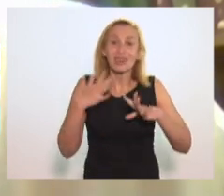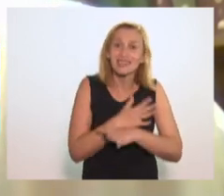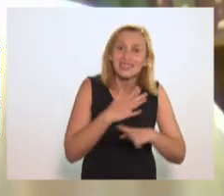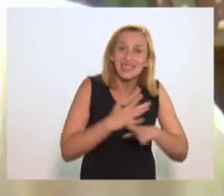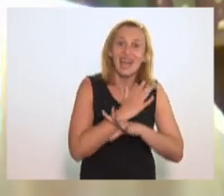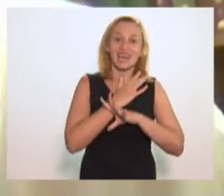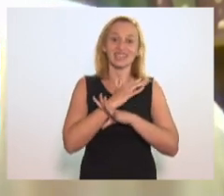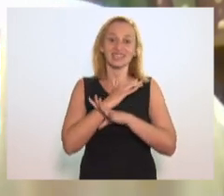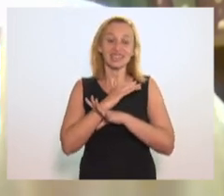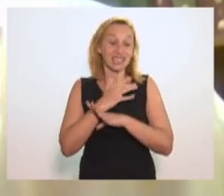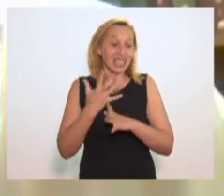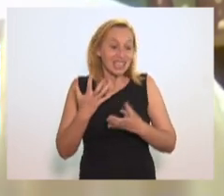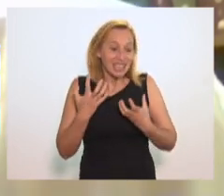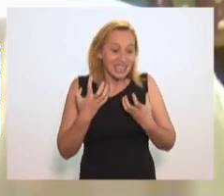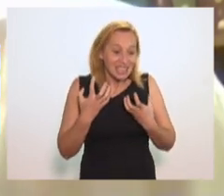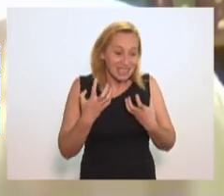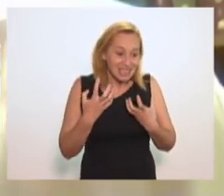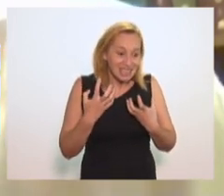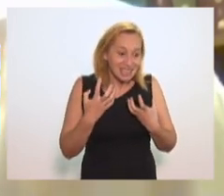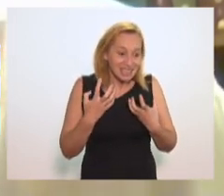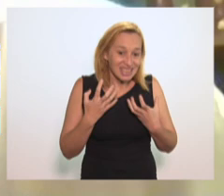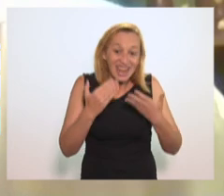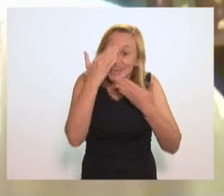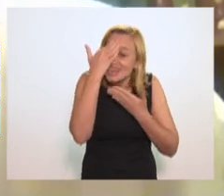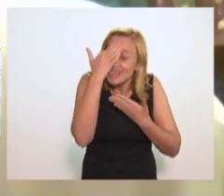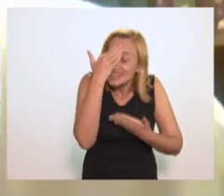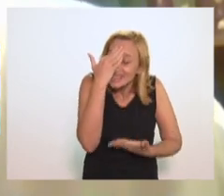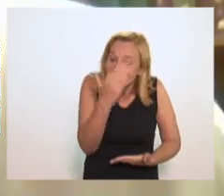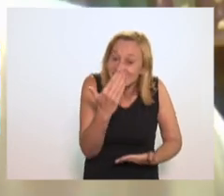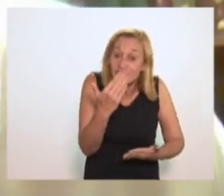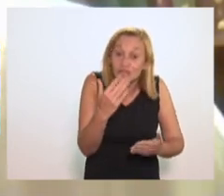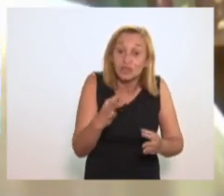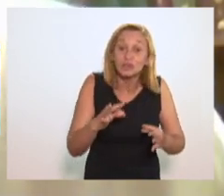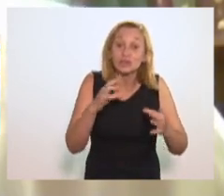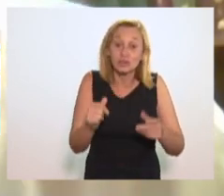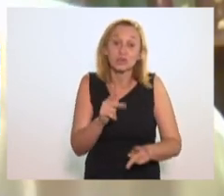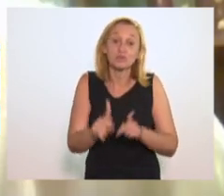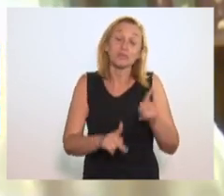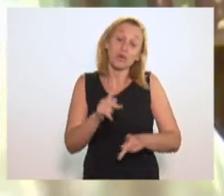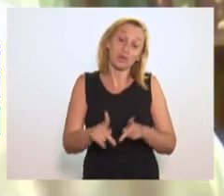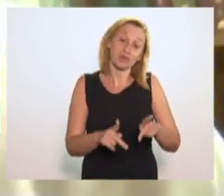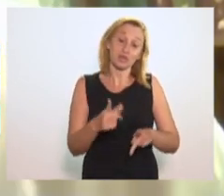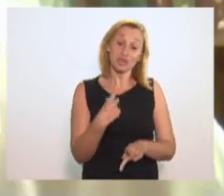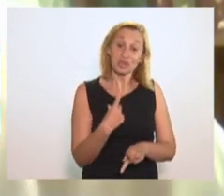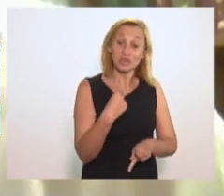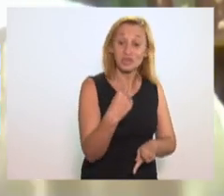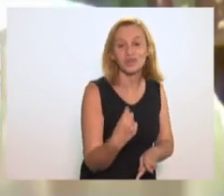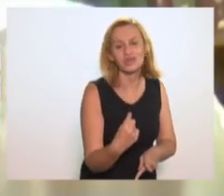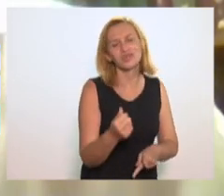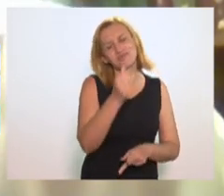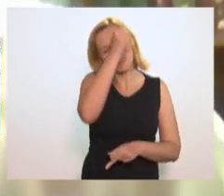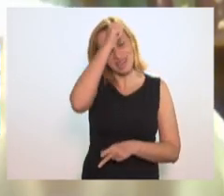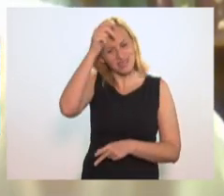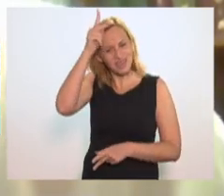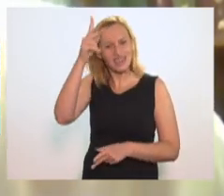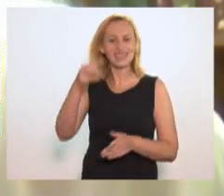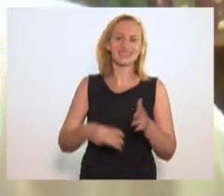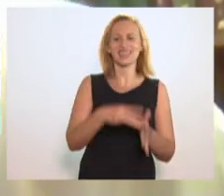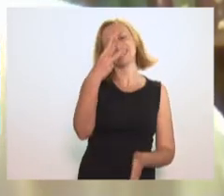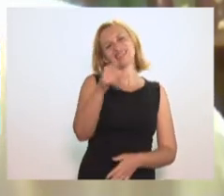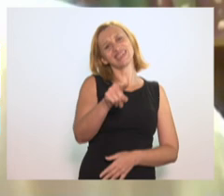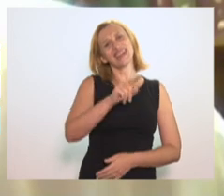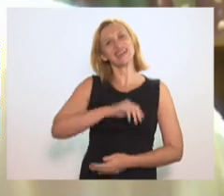queria muito agradecer tudo que o povo petropolitano fez por mim fui prefeito três mandatos